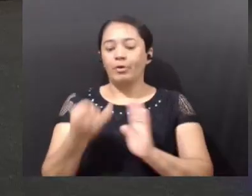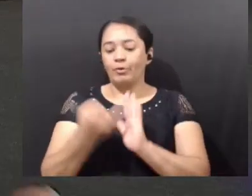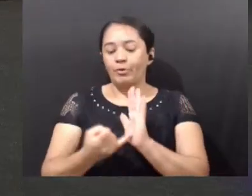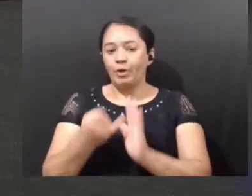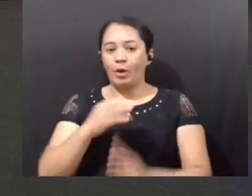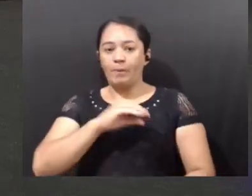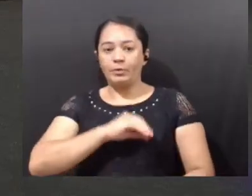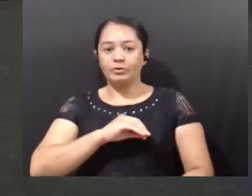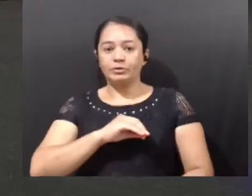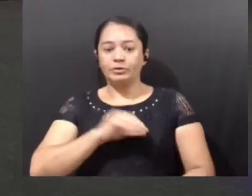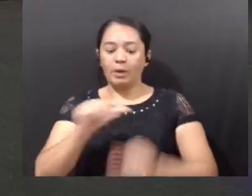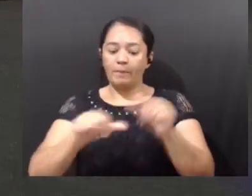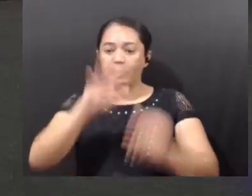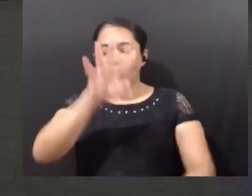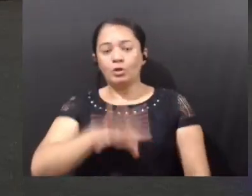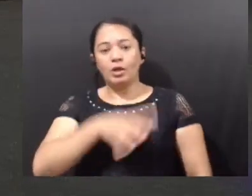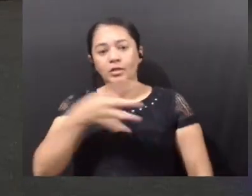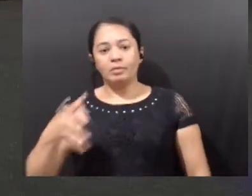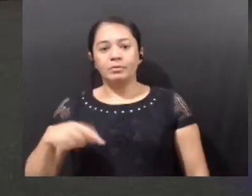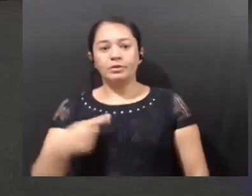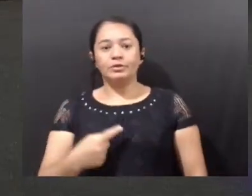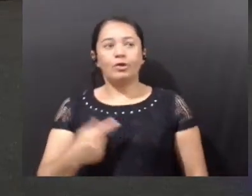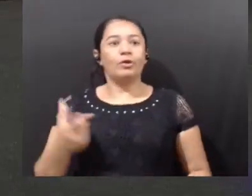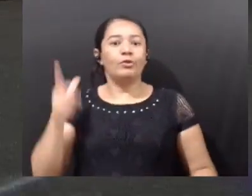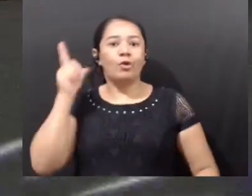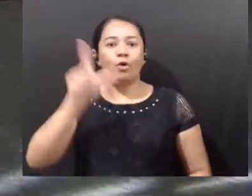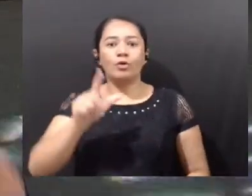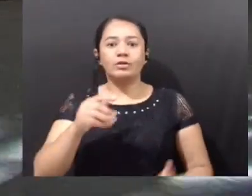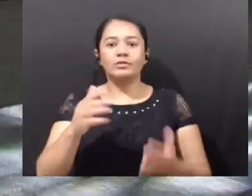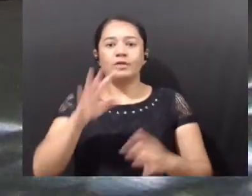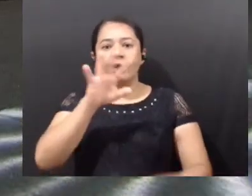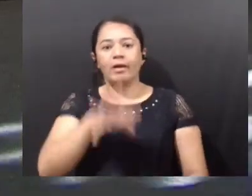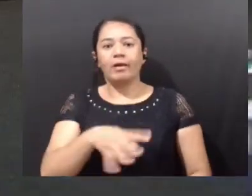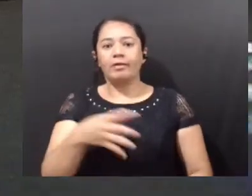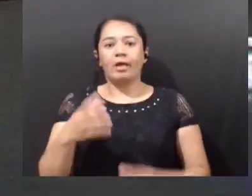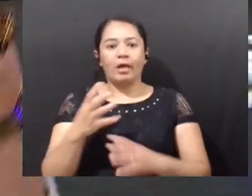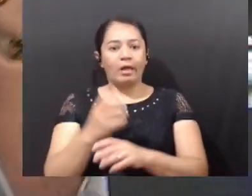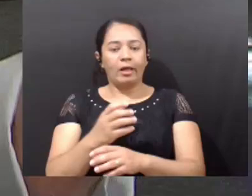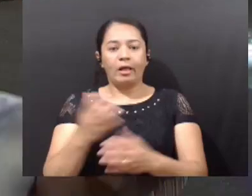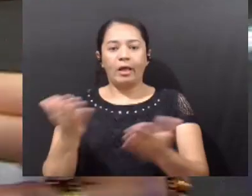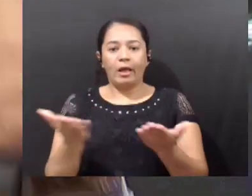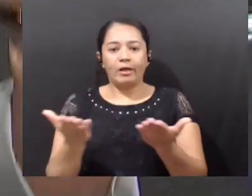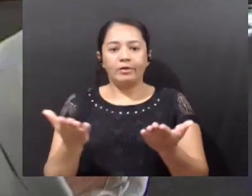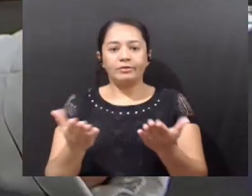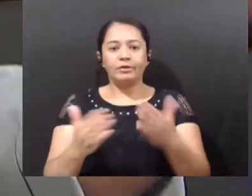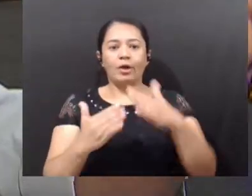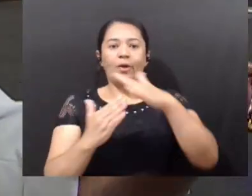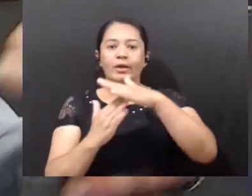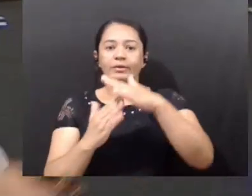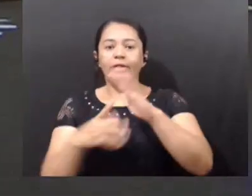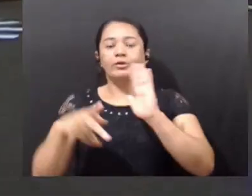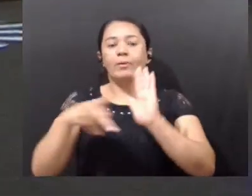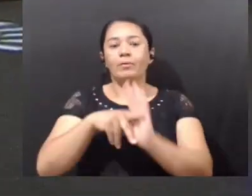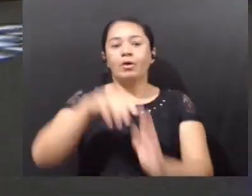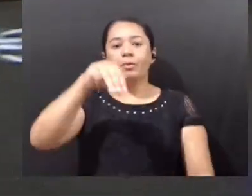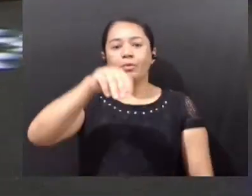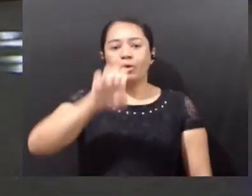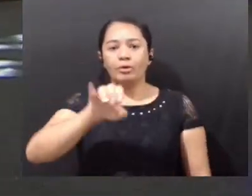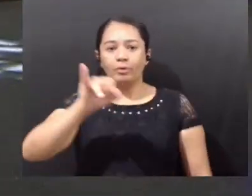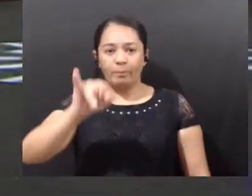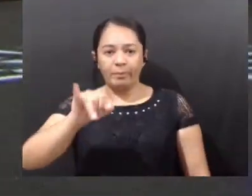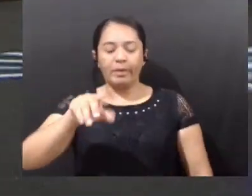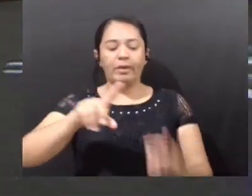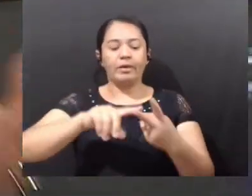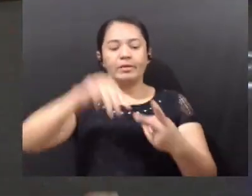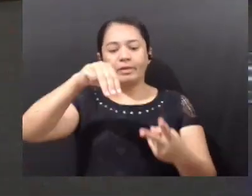tabela e a gente não consegue atualizar esse teto do MEI, esse teto da ME, da EPP, não dá